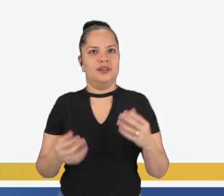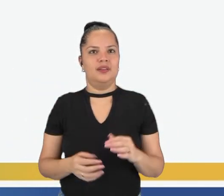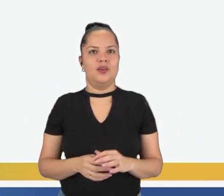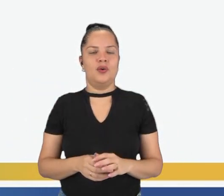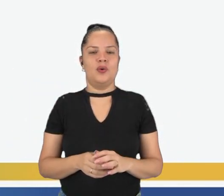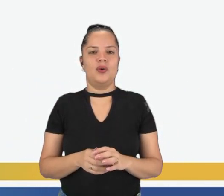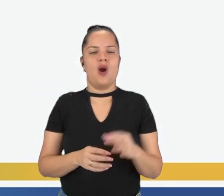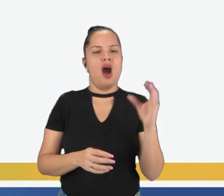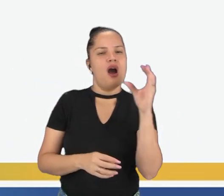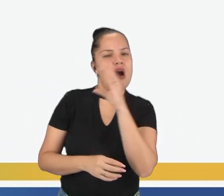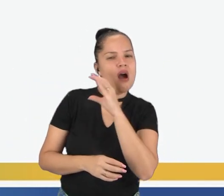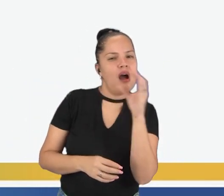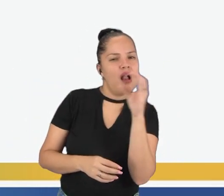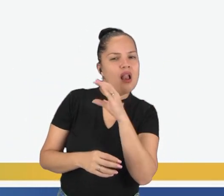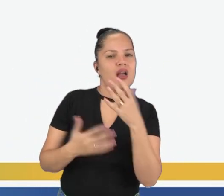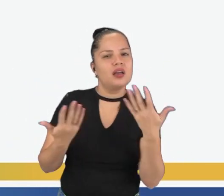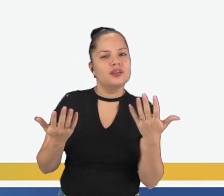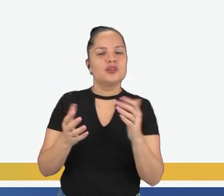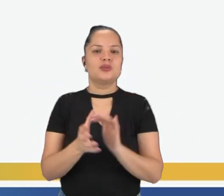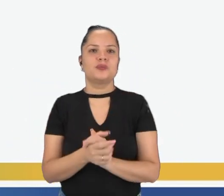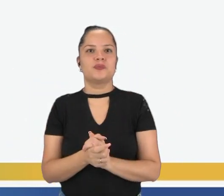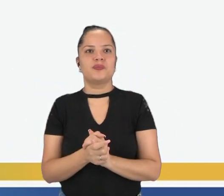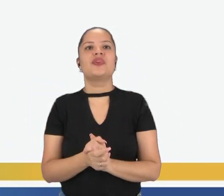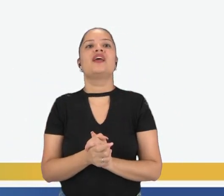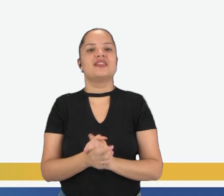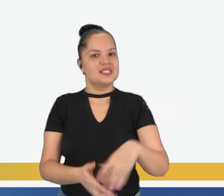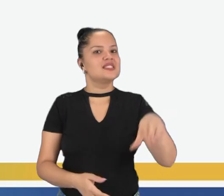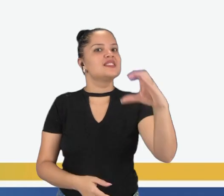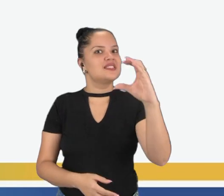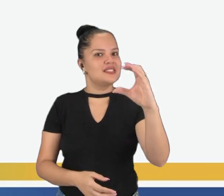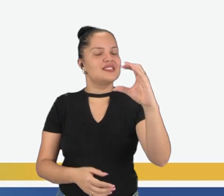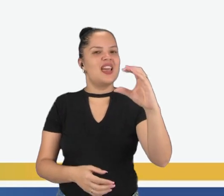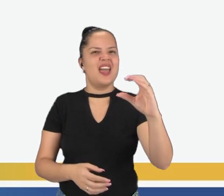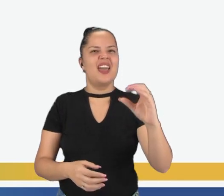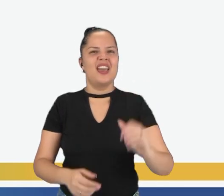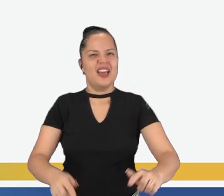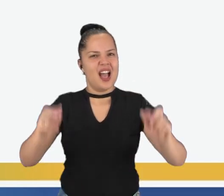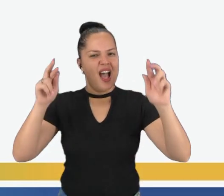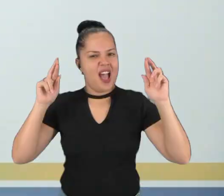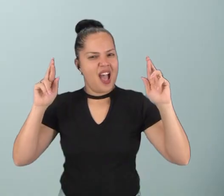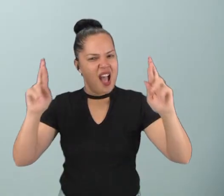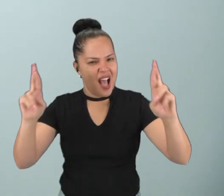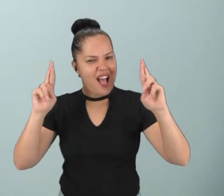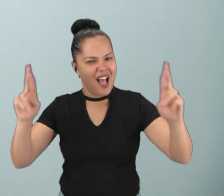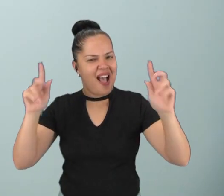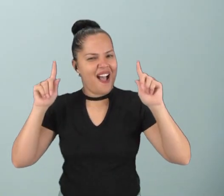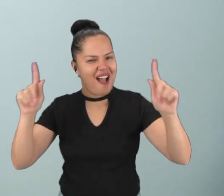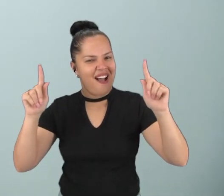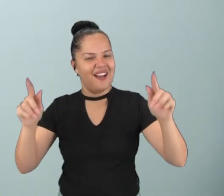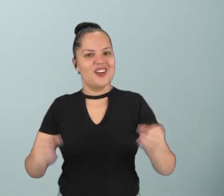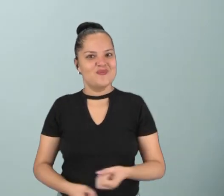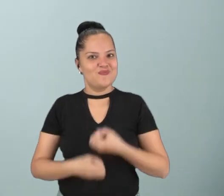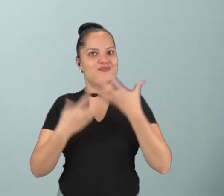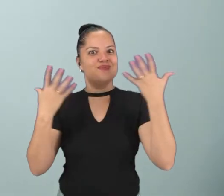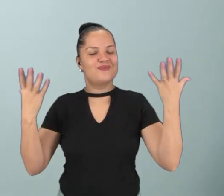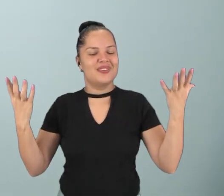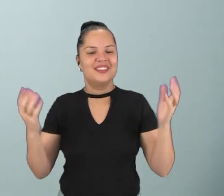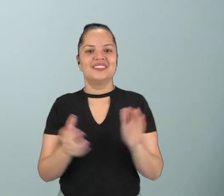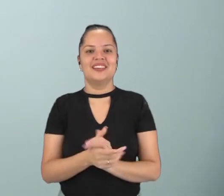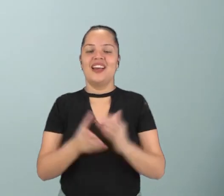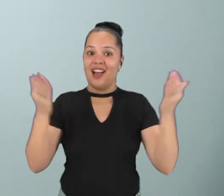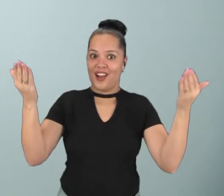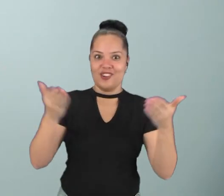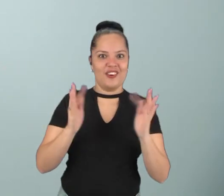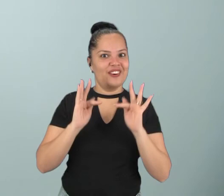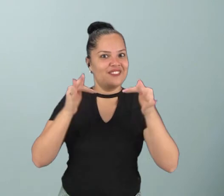A principal característica, né, gente, é a atitude rebelde e impositiva. Por hoje nós vamos ficar aqui. Essas e